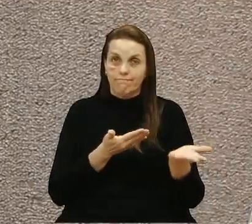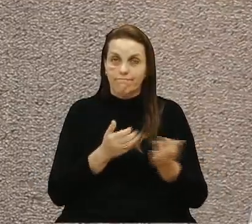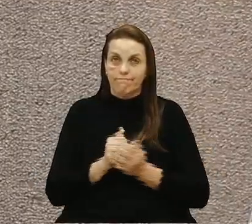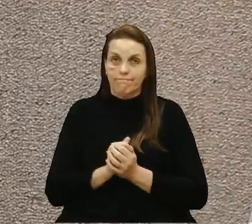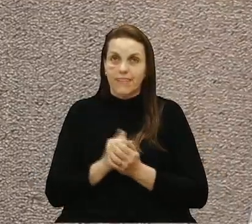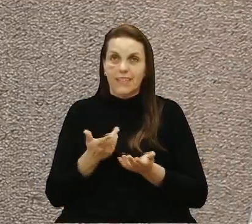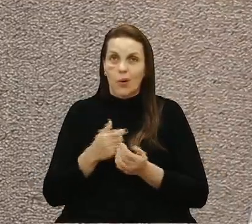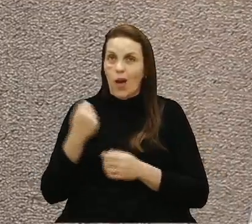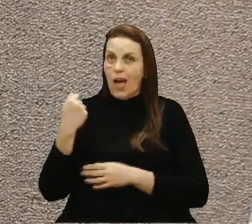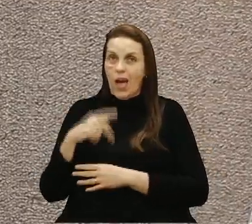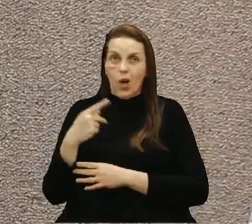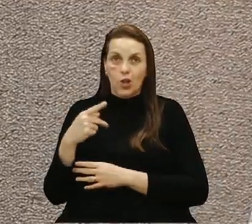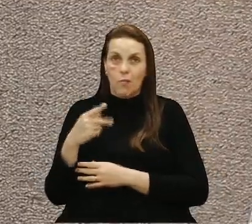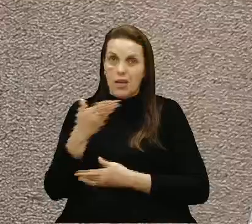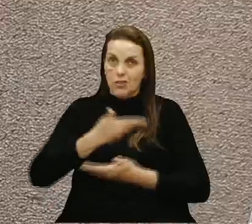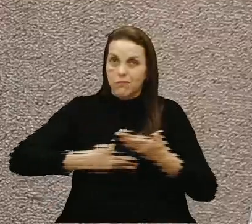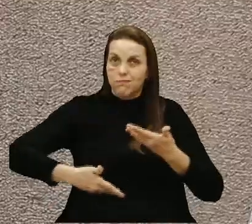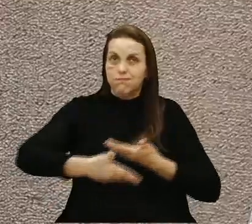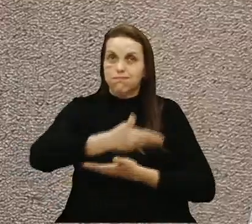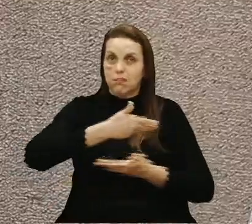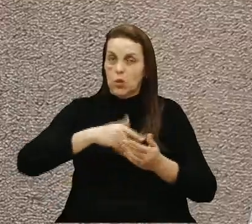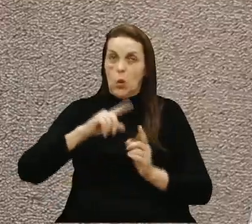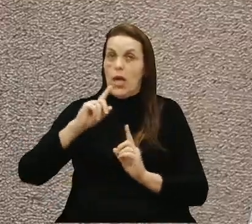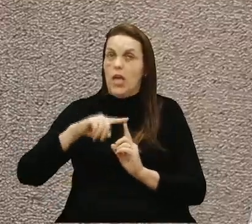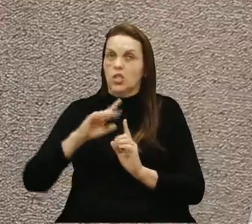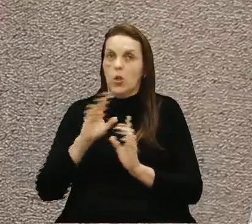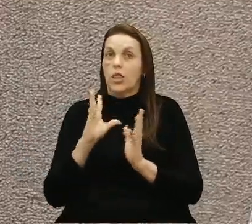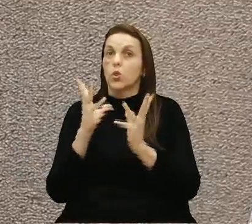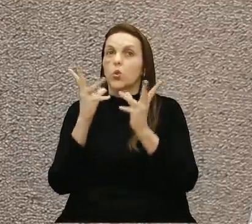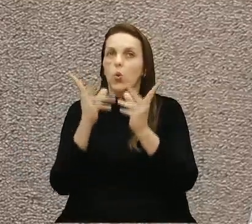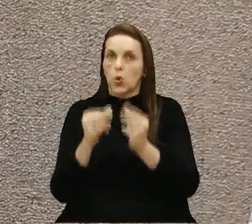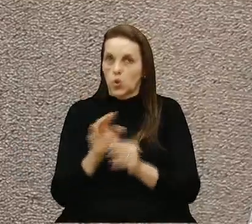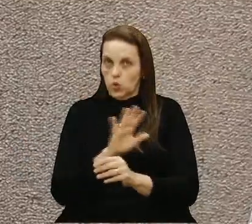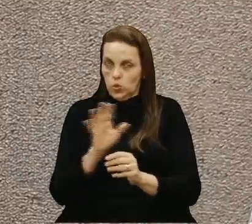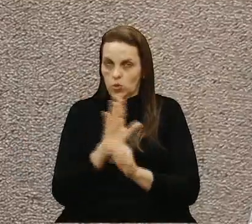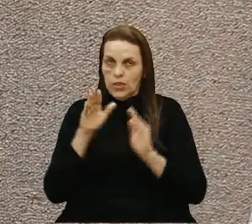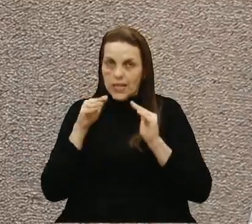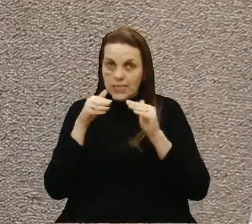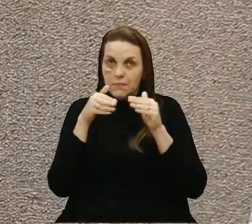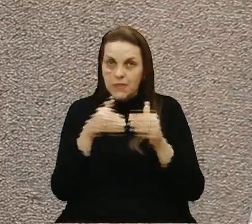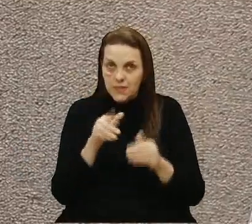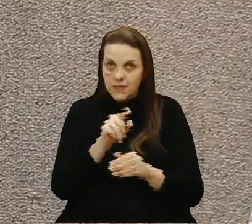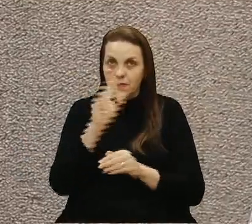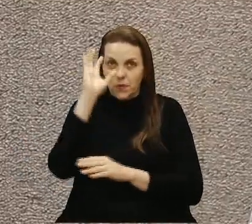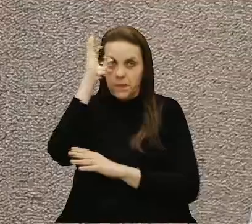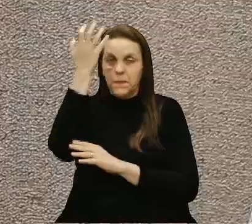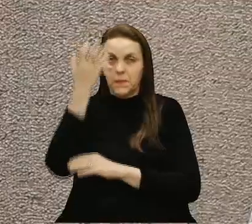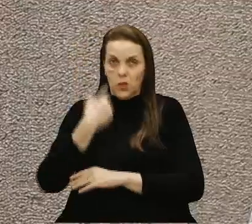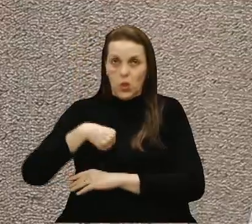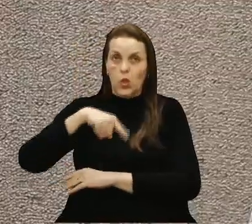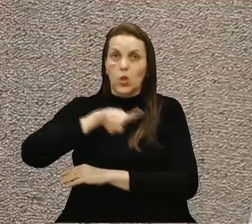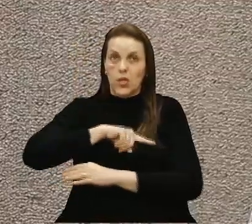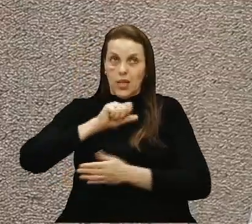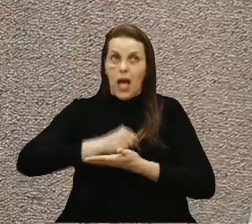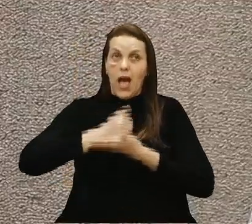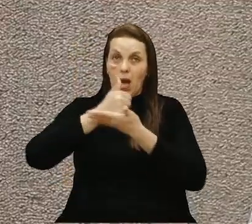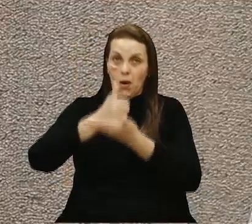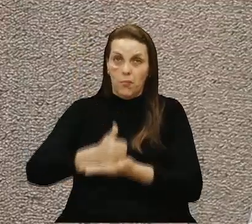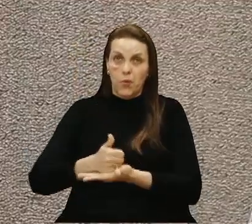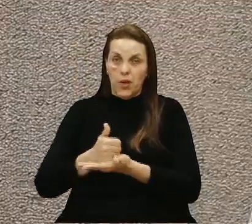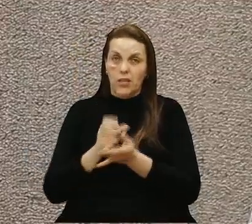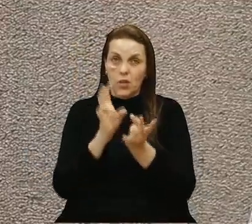Então, automaticamente, nesses tipos, não são todos, é esses tipos de casos específicos, nós estamos apoiando o